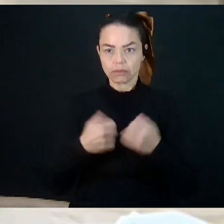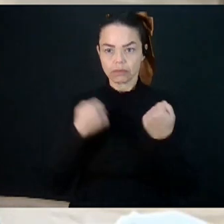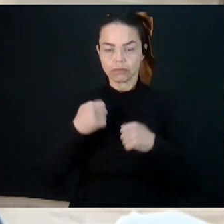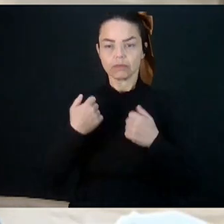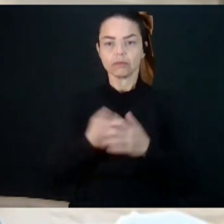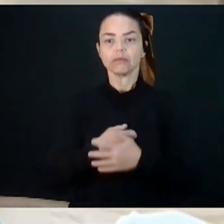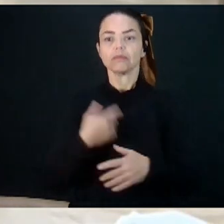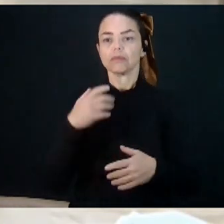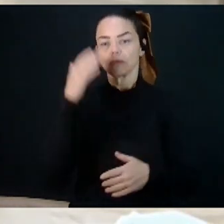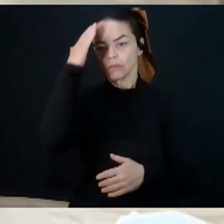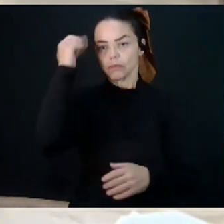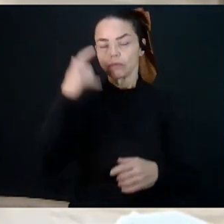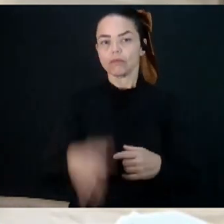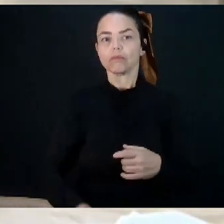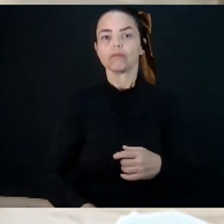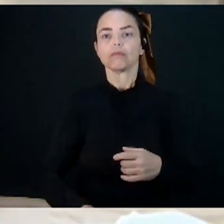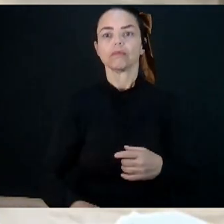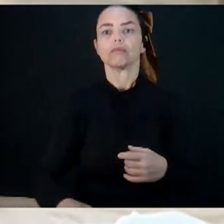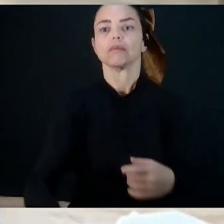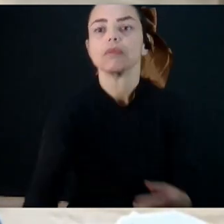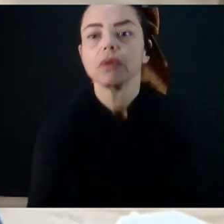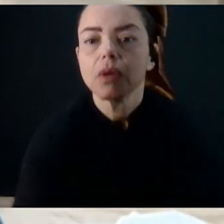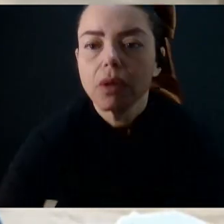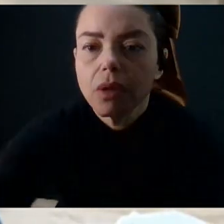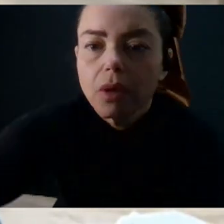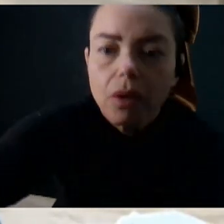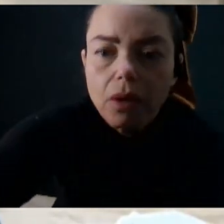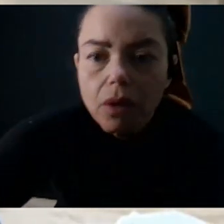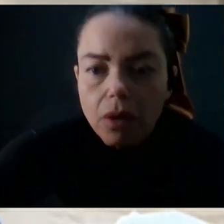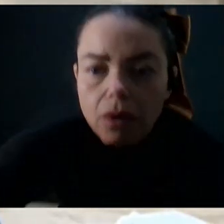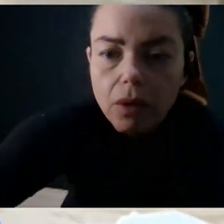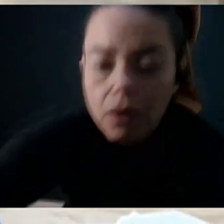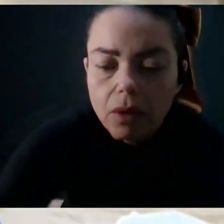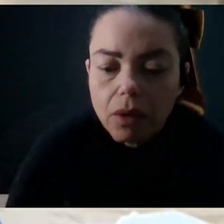né? Tanto que me parece que quando ela foi confrontada